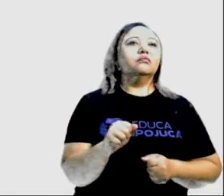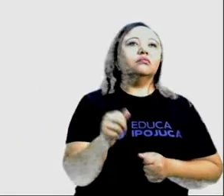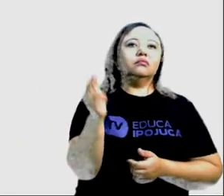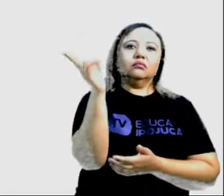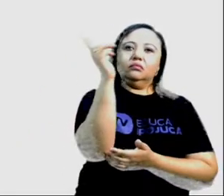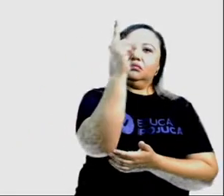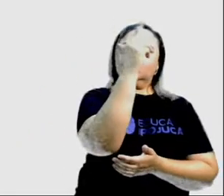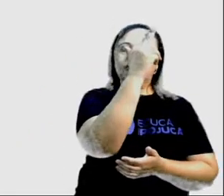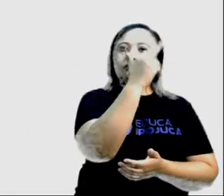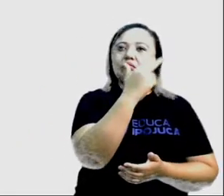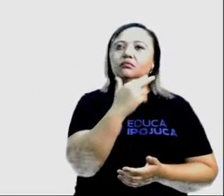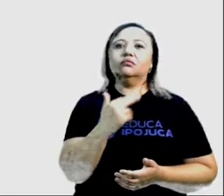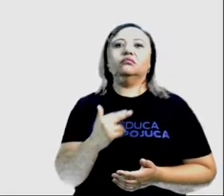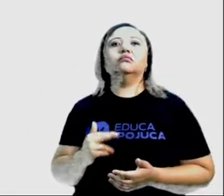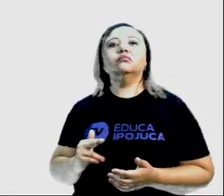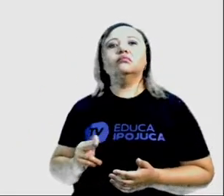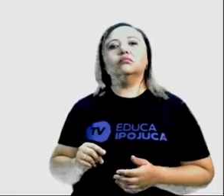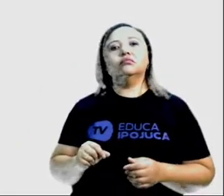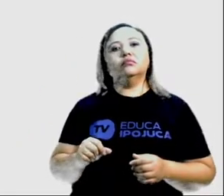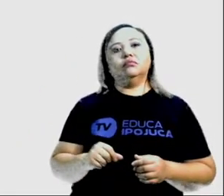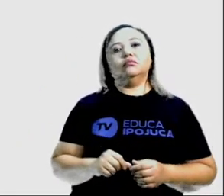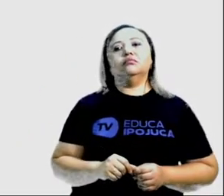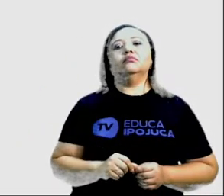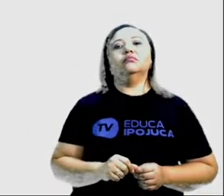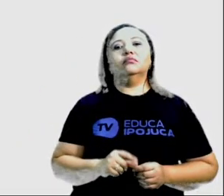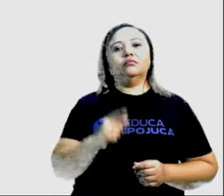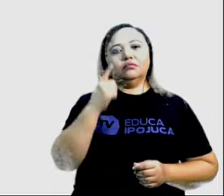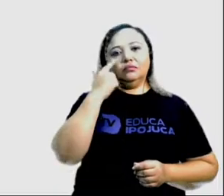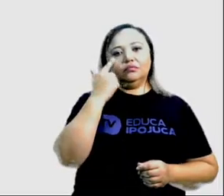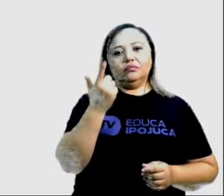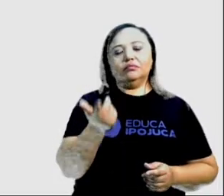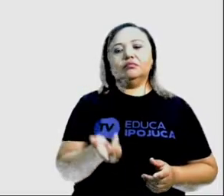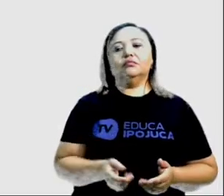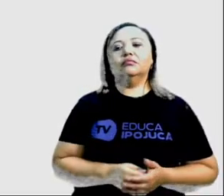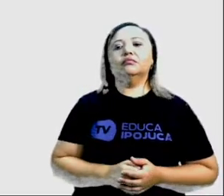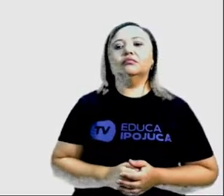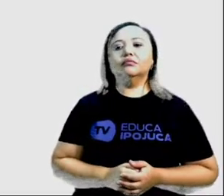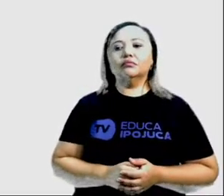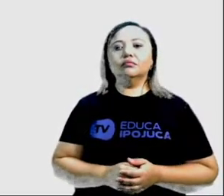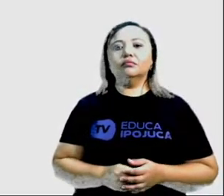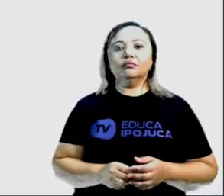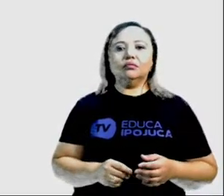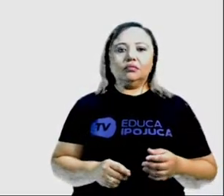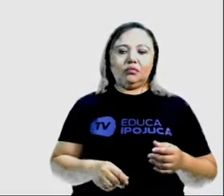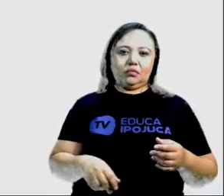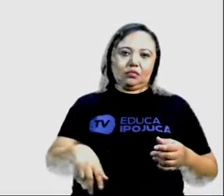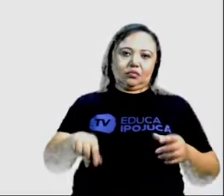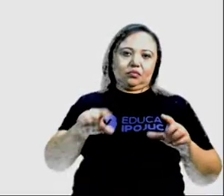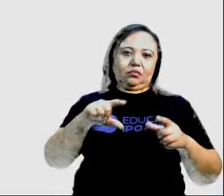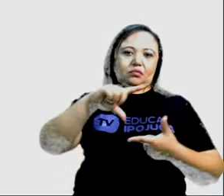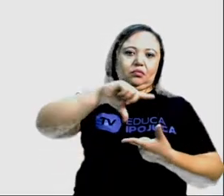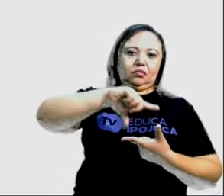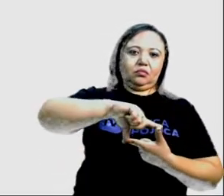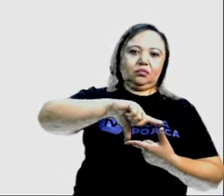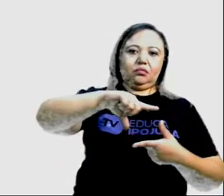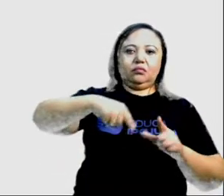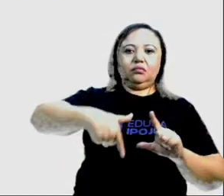anéis, várias coisas. Mas vamos juntar aqui. As figuras geométricas